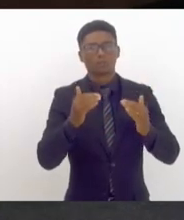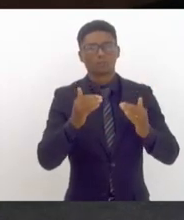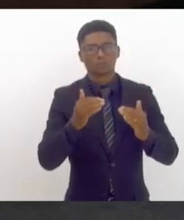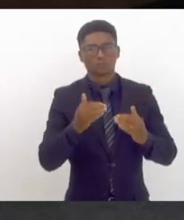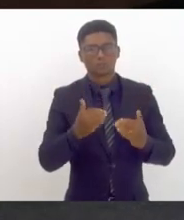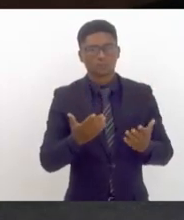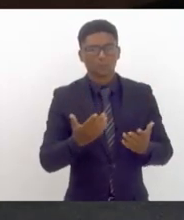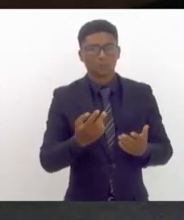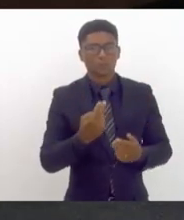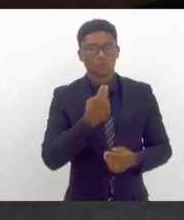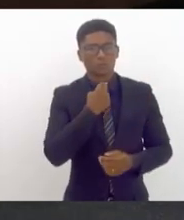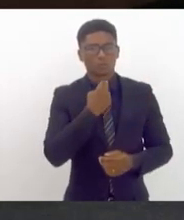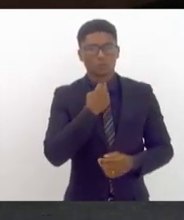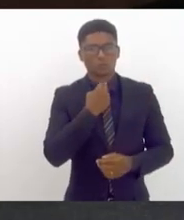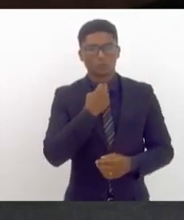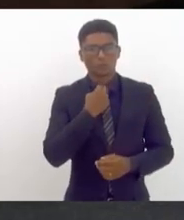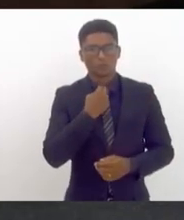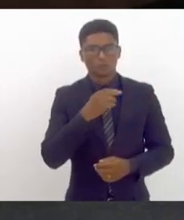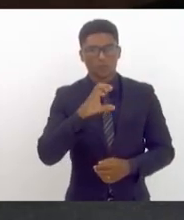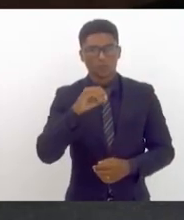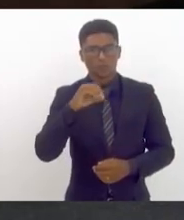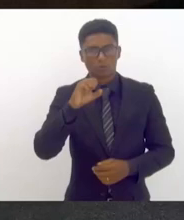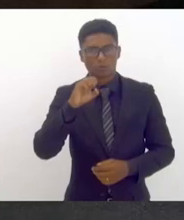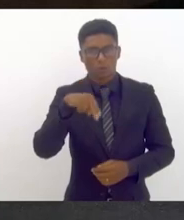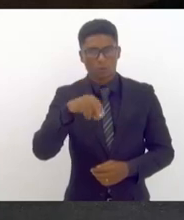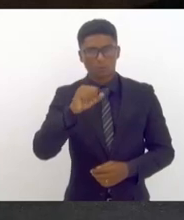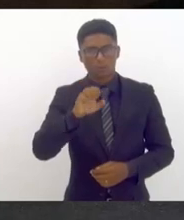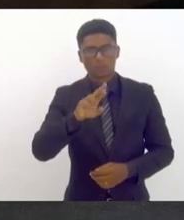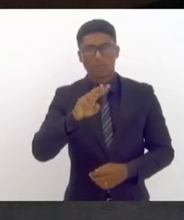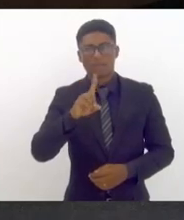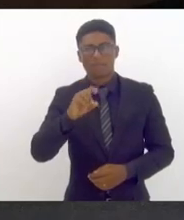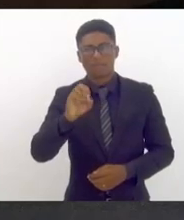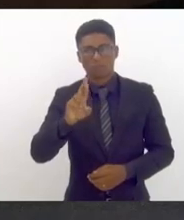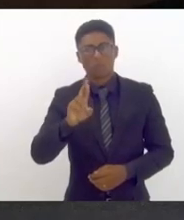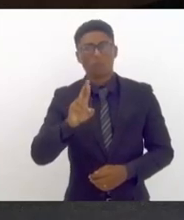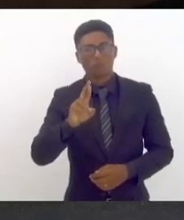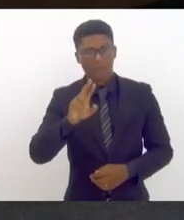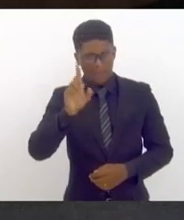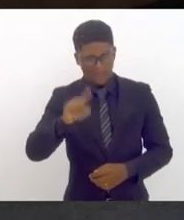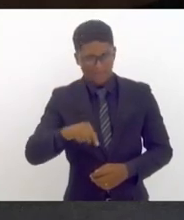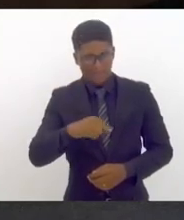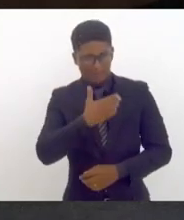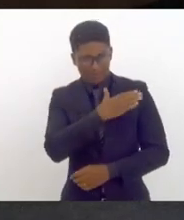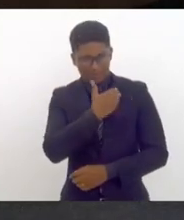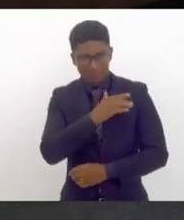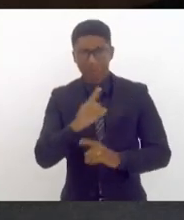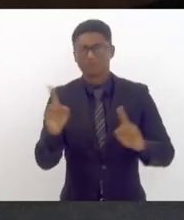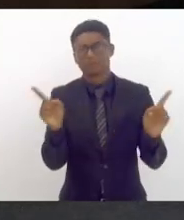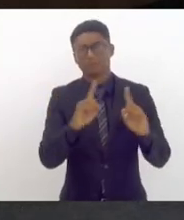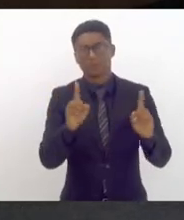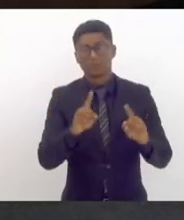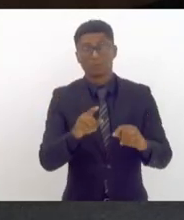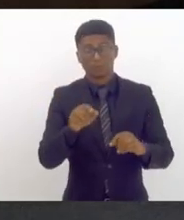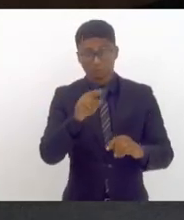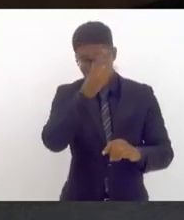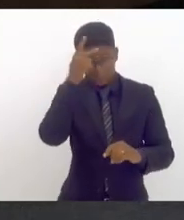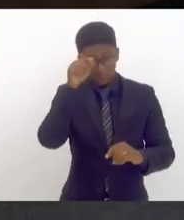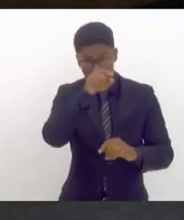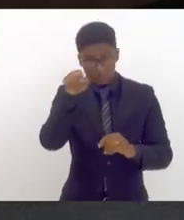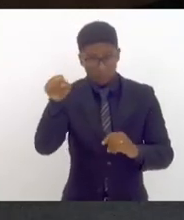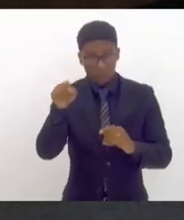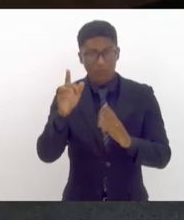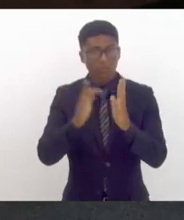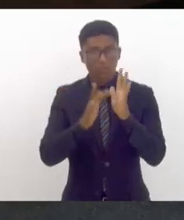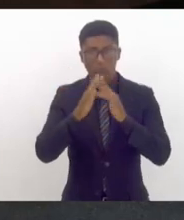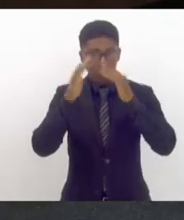não pode ser colocado como intolerância. Intolerantes são aqueles que não observam aquilo que Jesus diz. Jesus fala isso